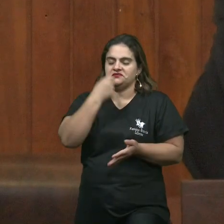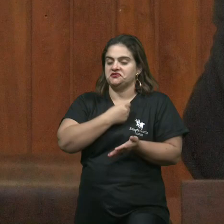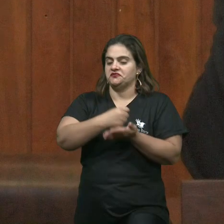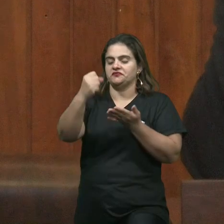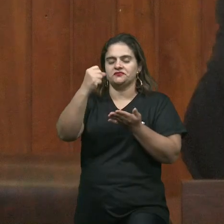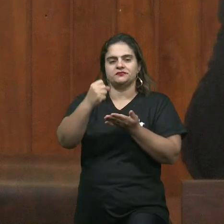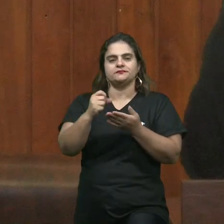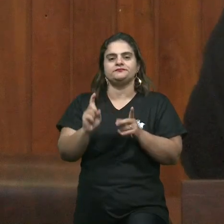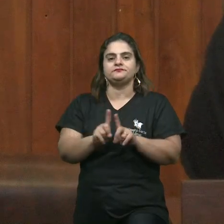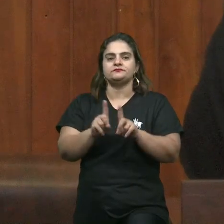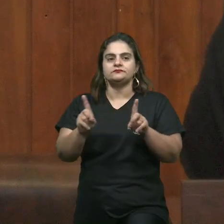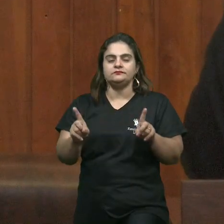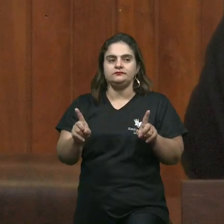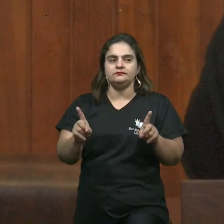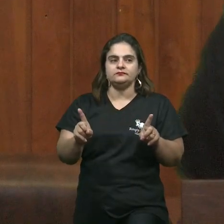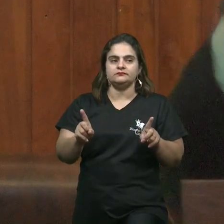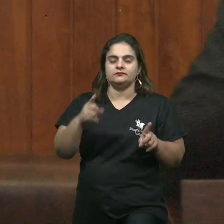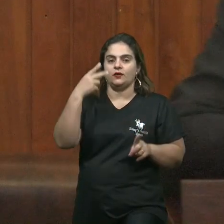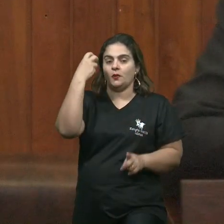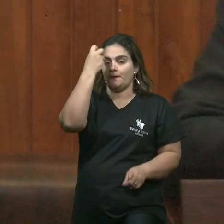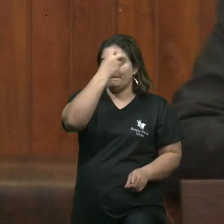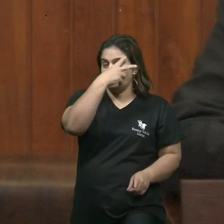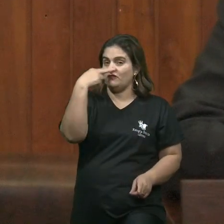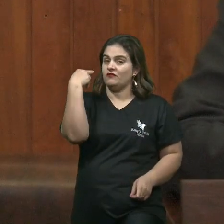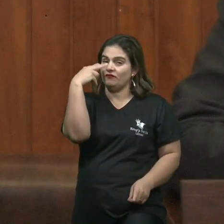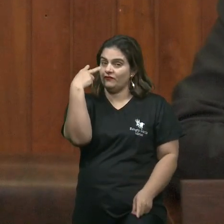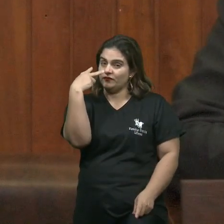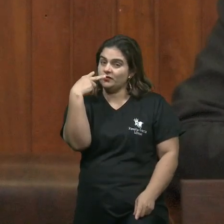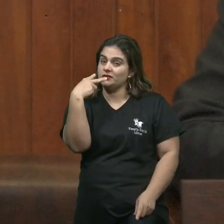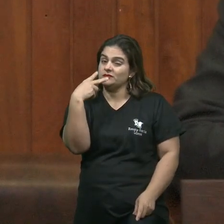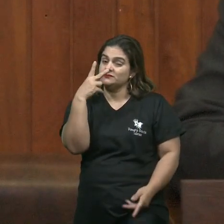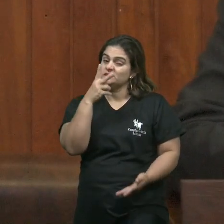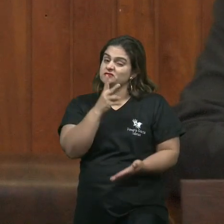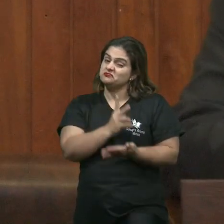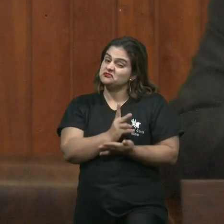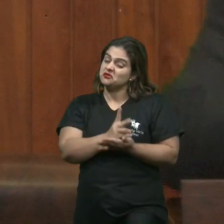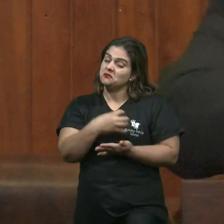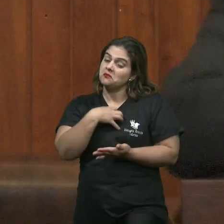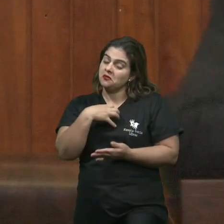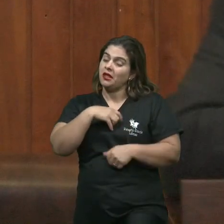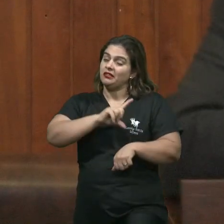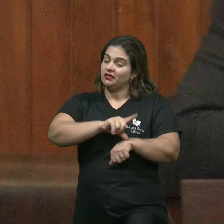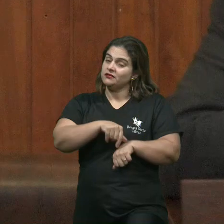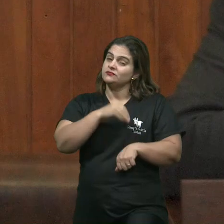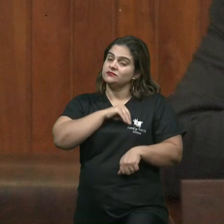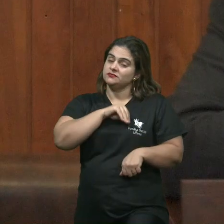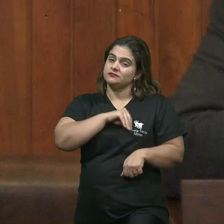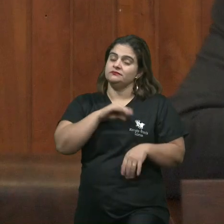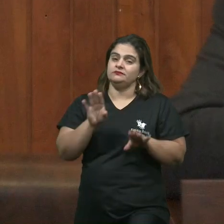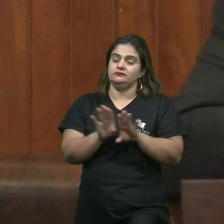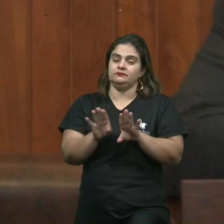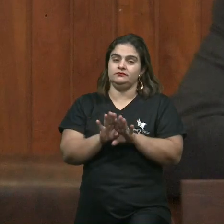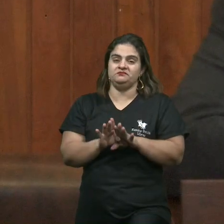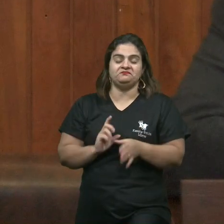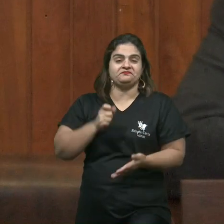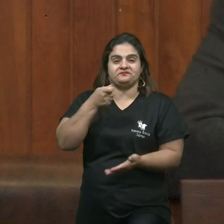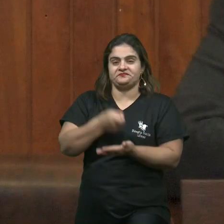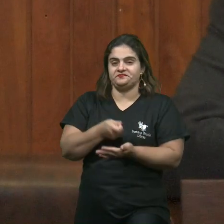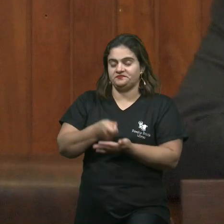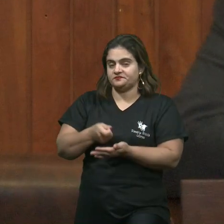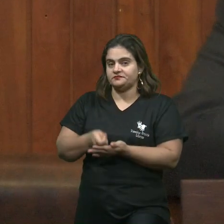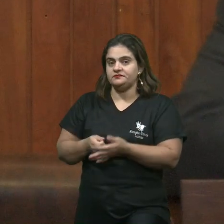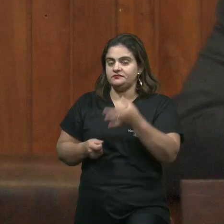história. Mas tem um aí que está querendo voltar, que as práticas foram a mesma, ele também atrasou o salário do servidor. Não pagou